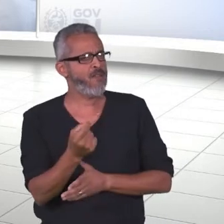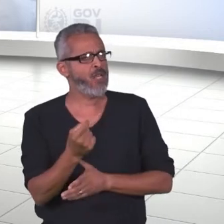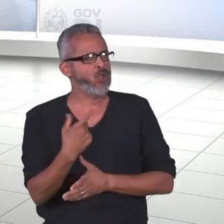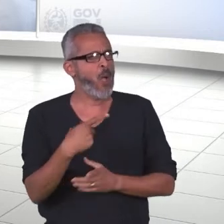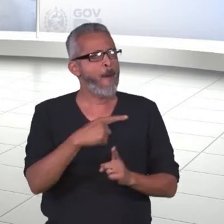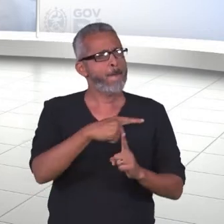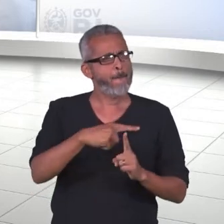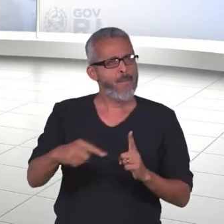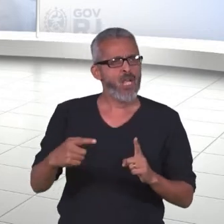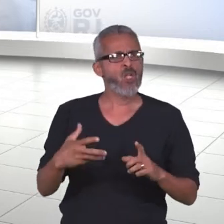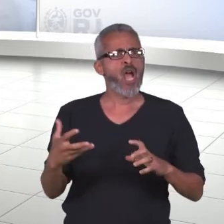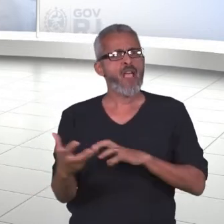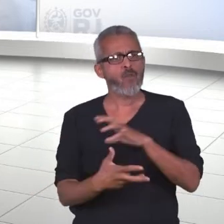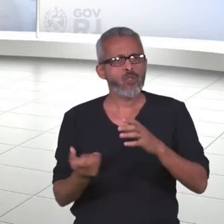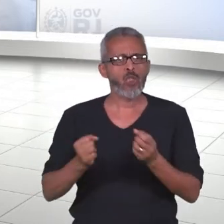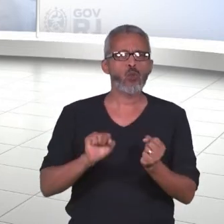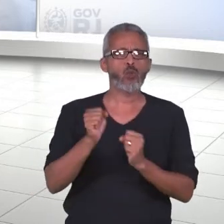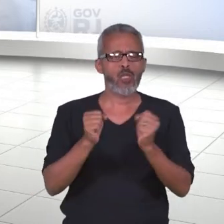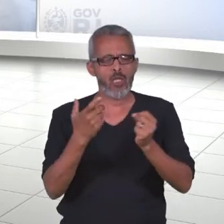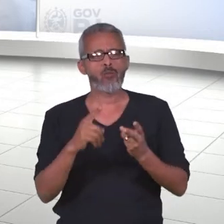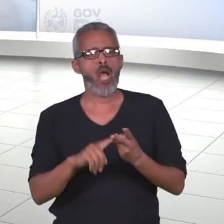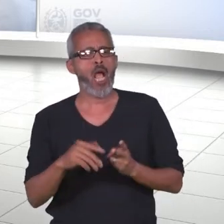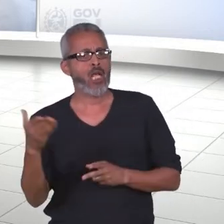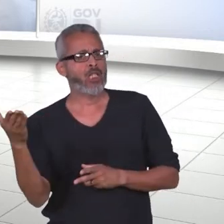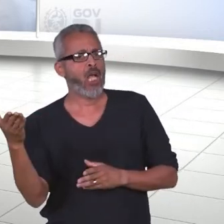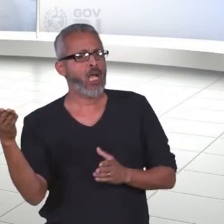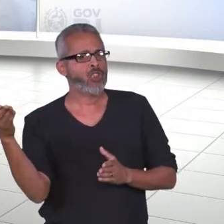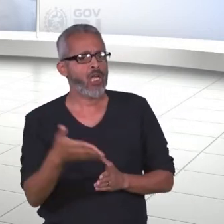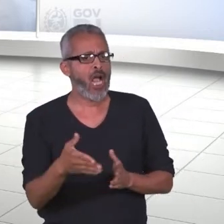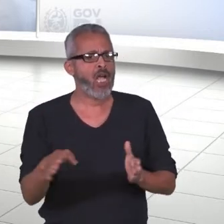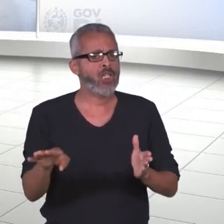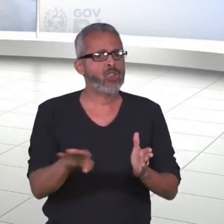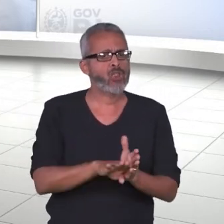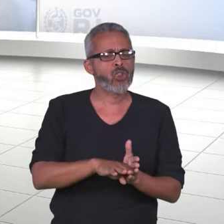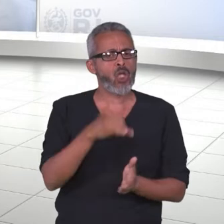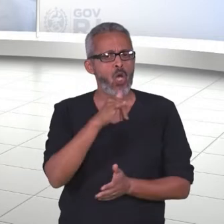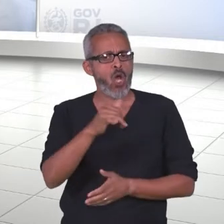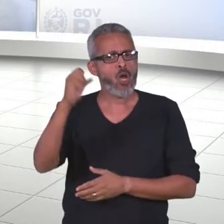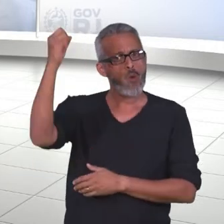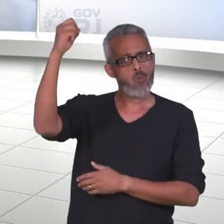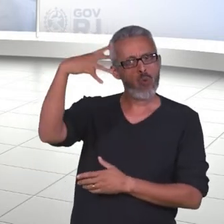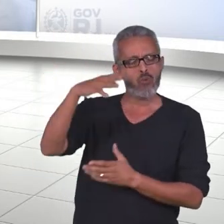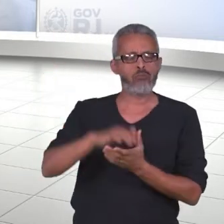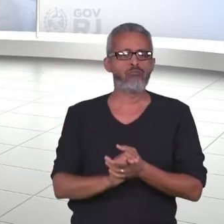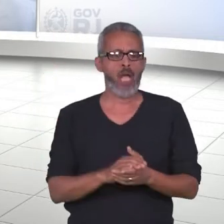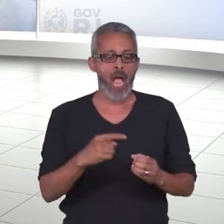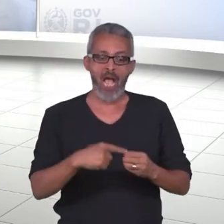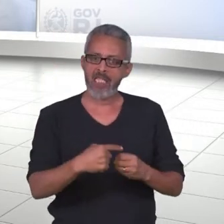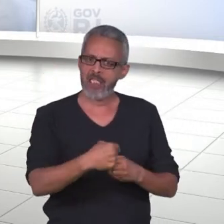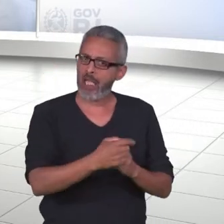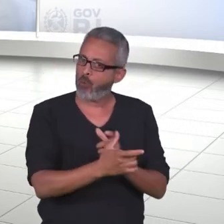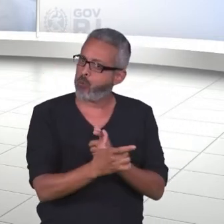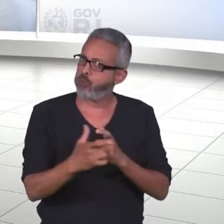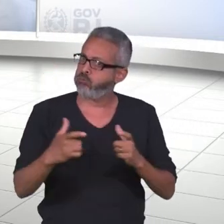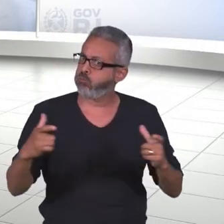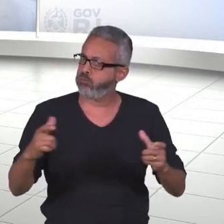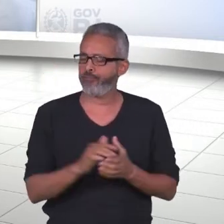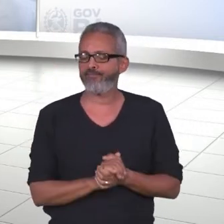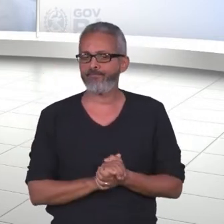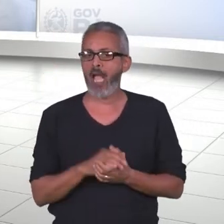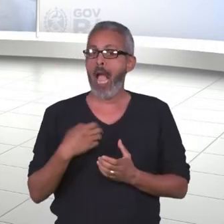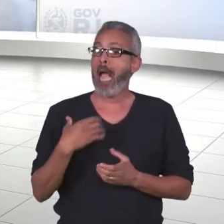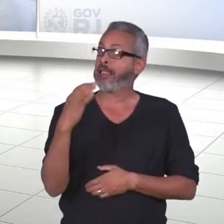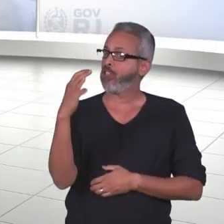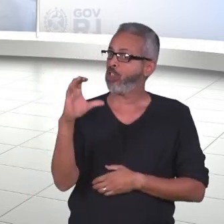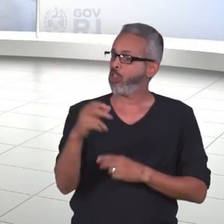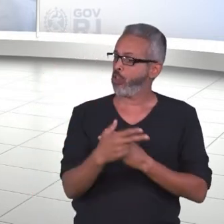meio à Segunda Revolução Industrial, a chegada da luz elétrica, o crescimento dos centros urbanos, as ciências